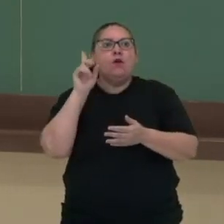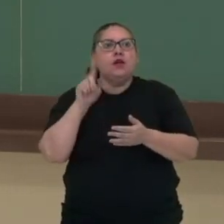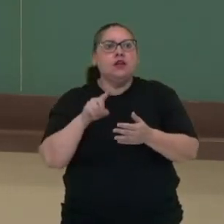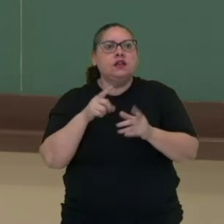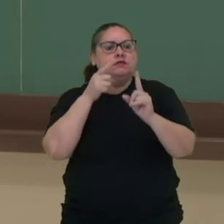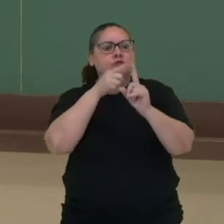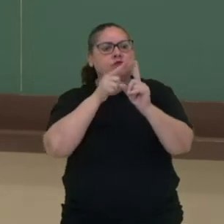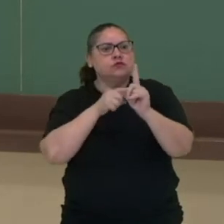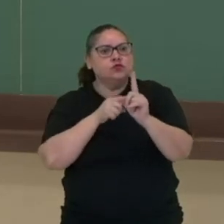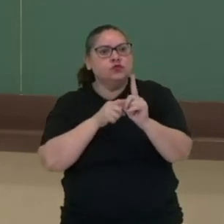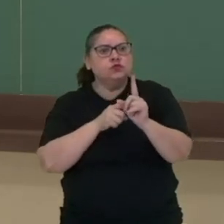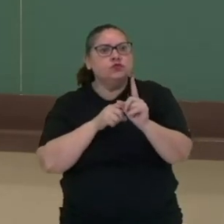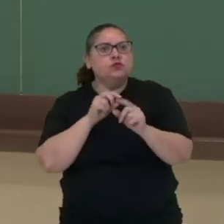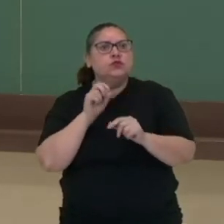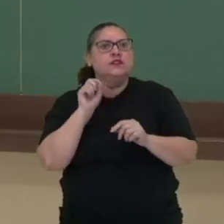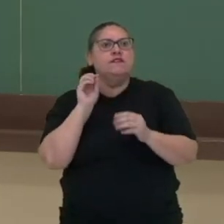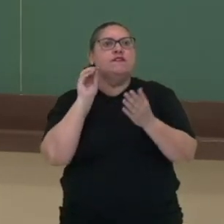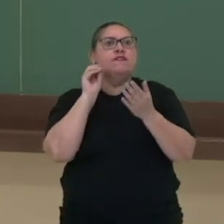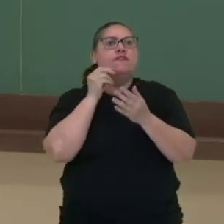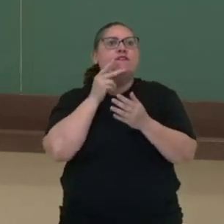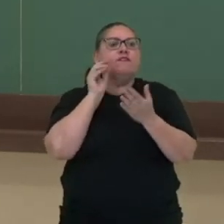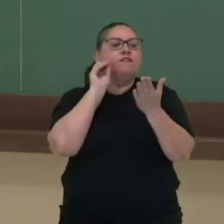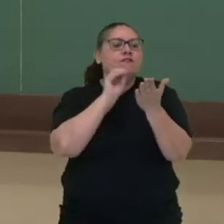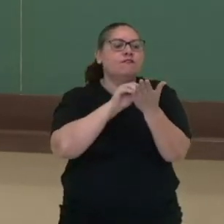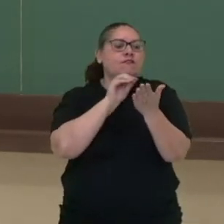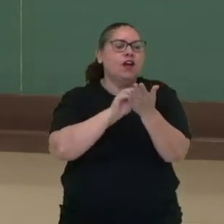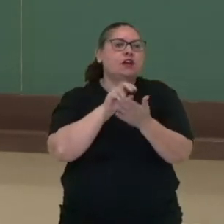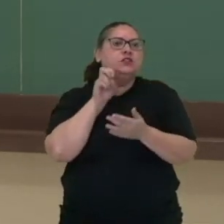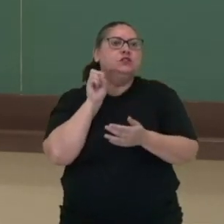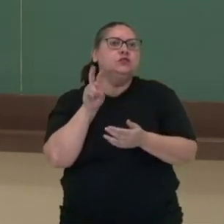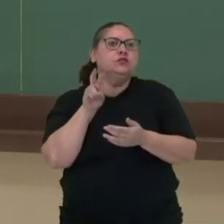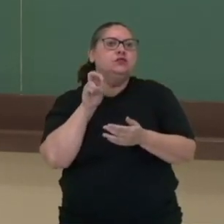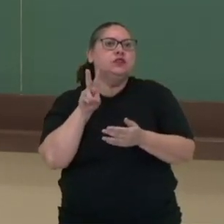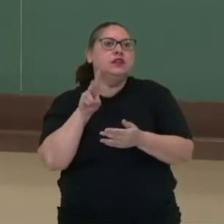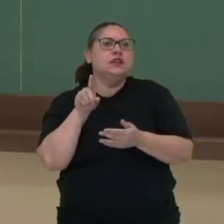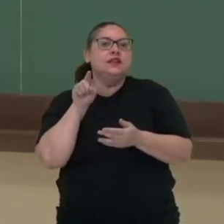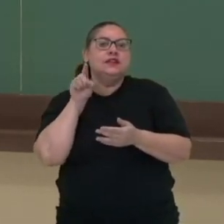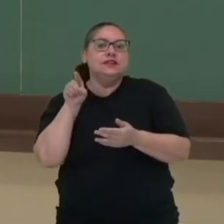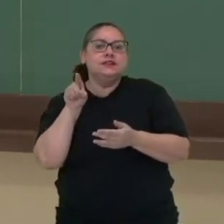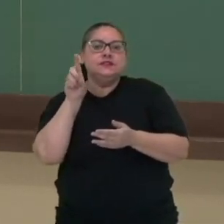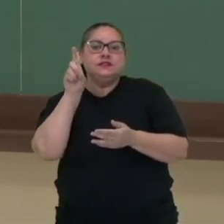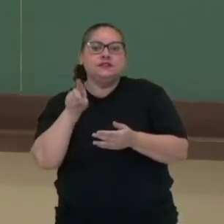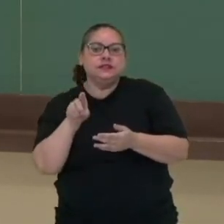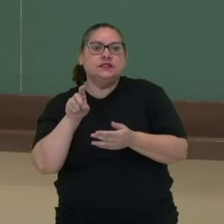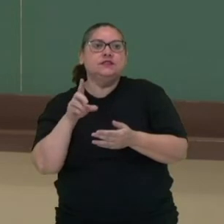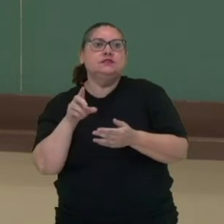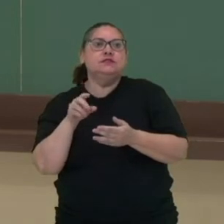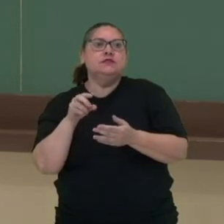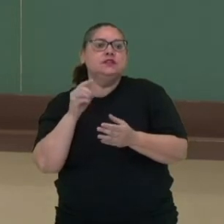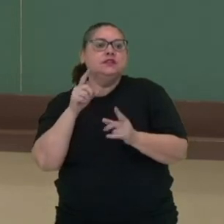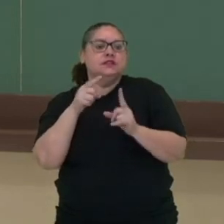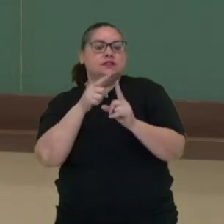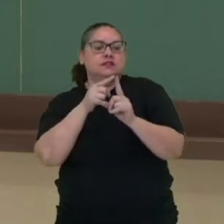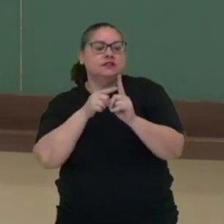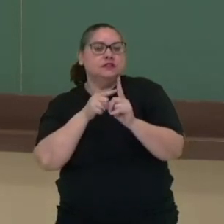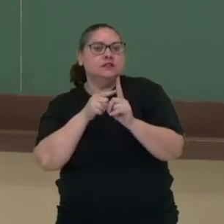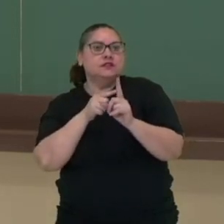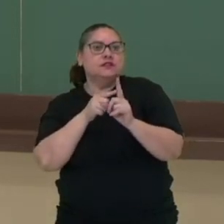as características que faltam aos vírus para eles serem